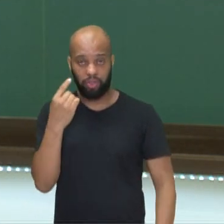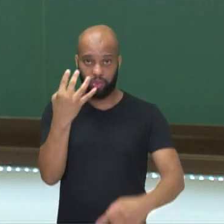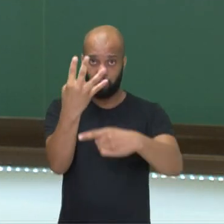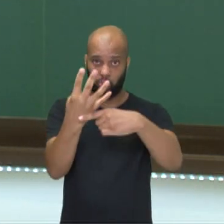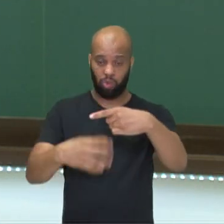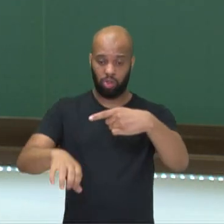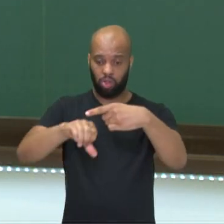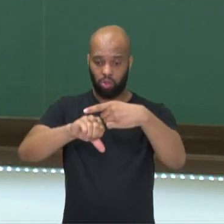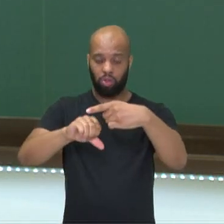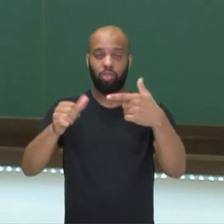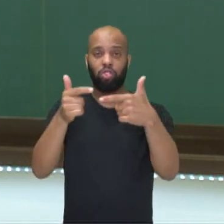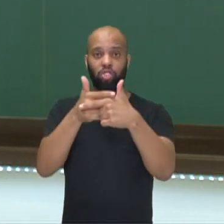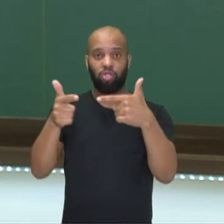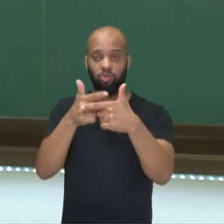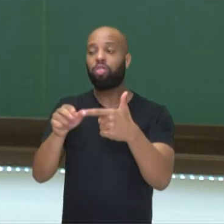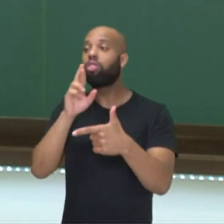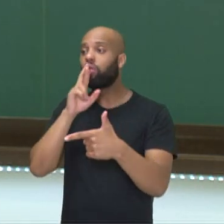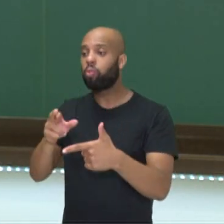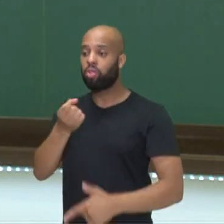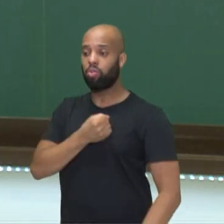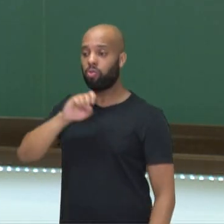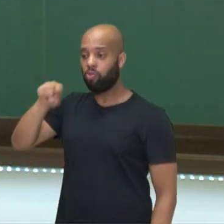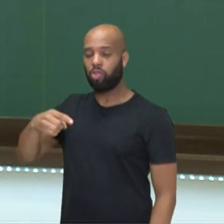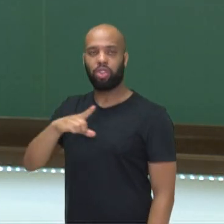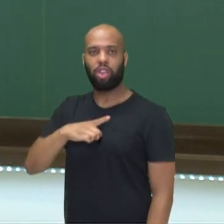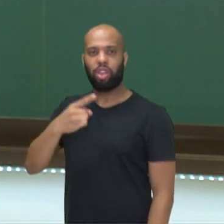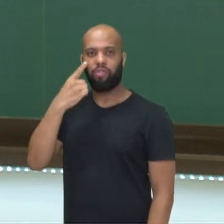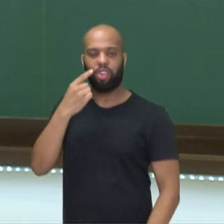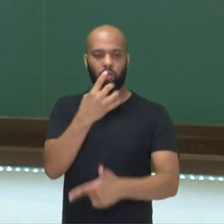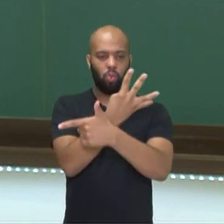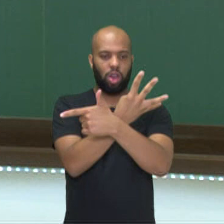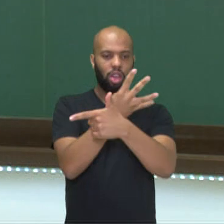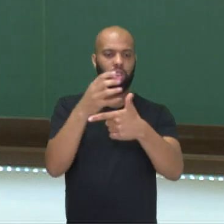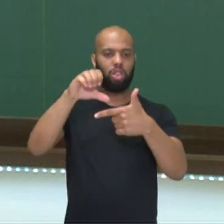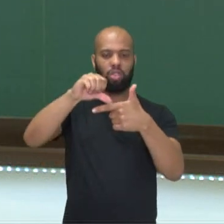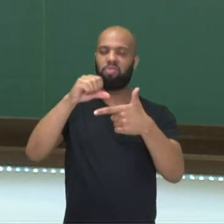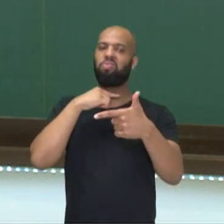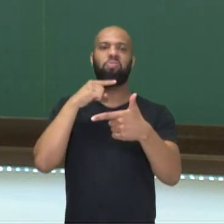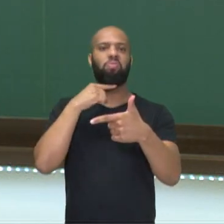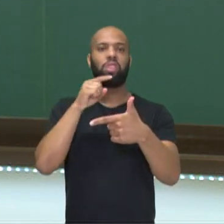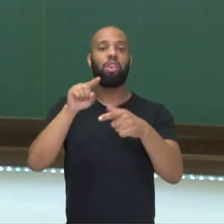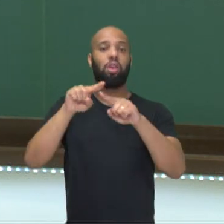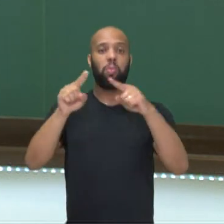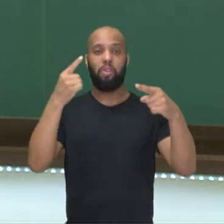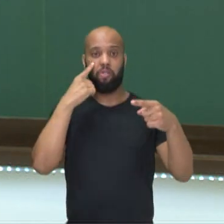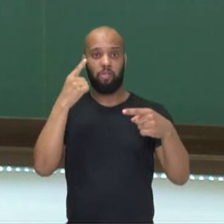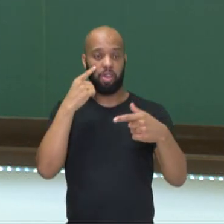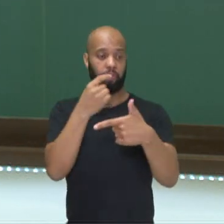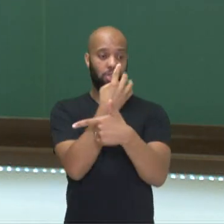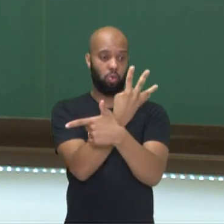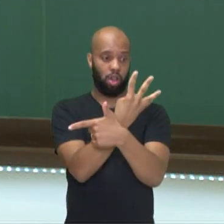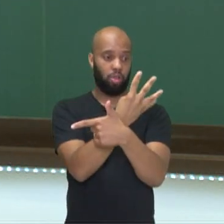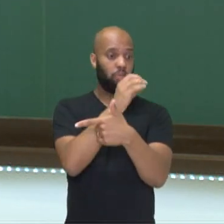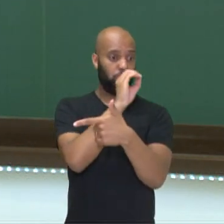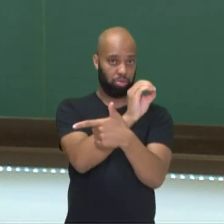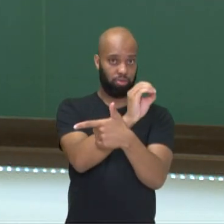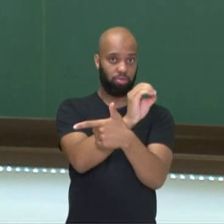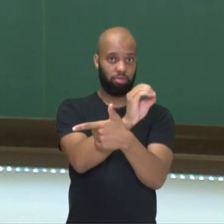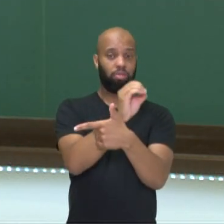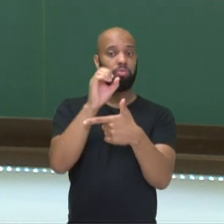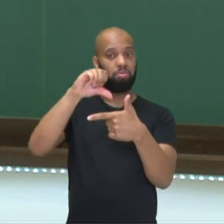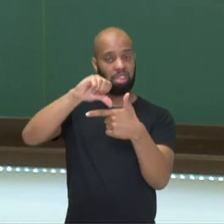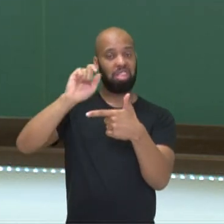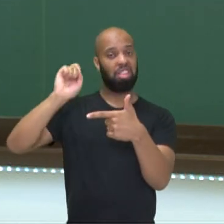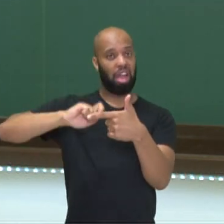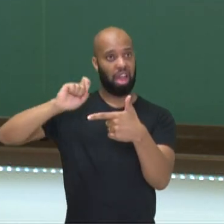número decimal, o que acontece? 4 não dá para dividir por 9, mas 4 inteiros é 40 décimos. 40 décimos dividido por